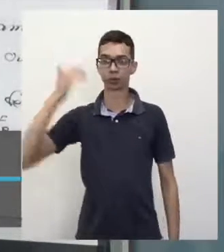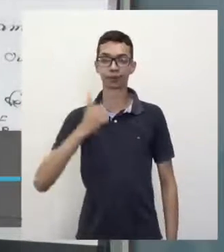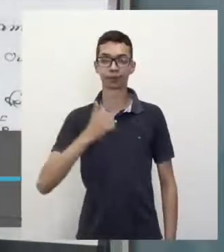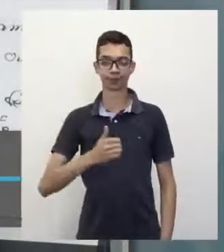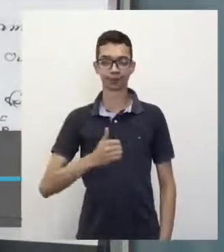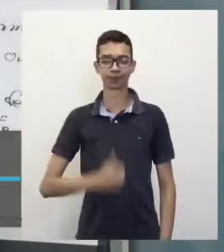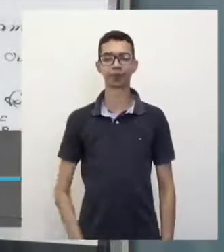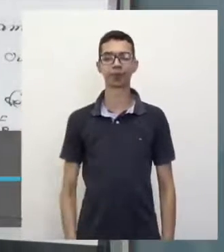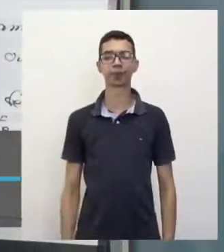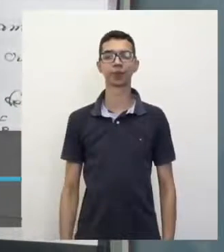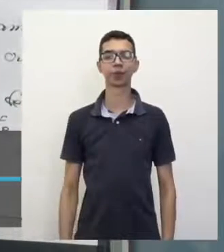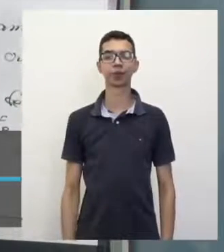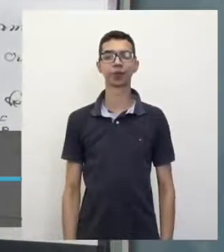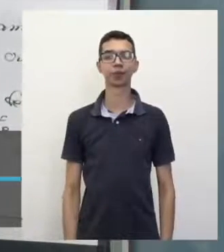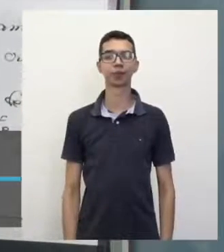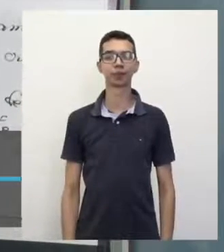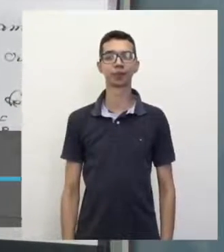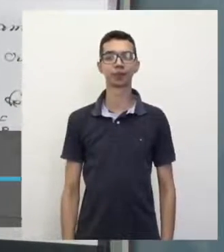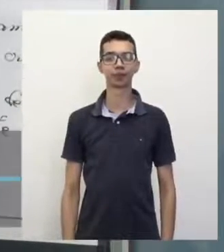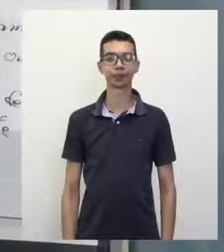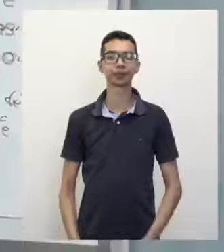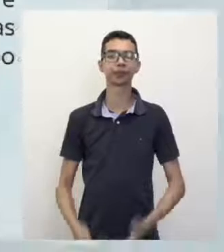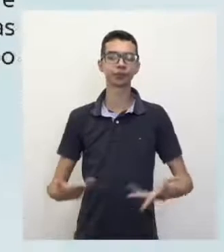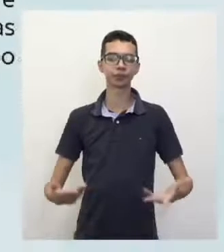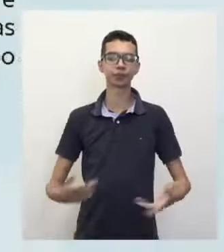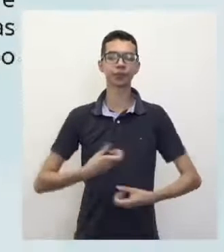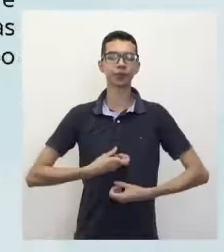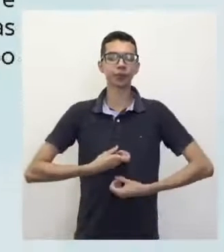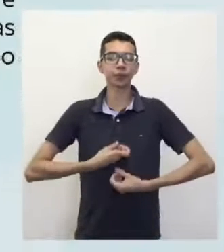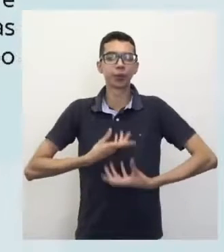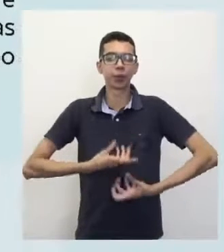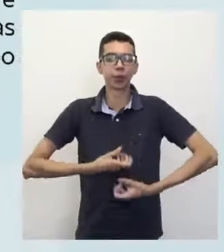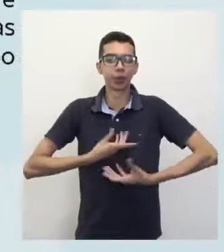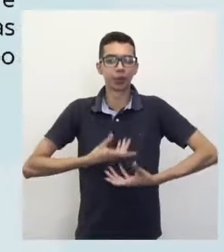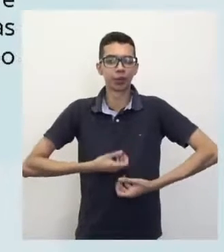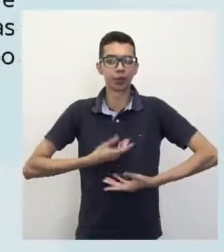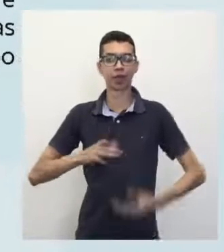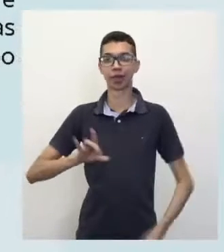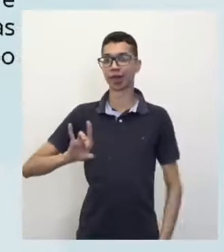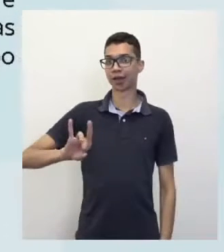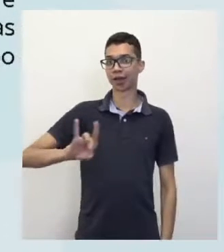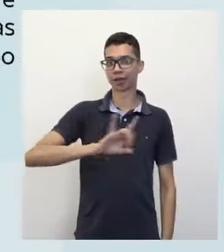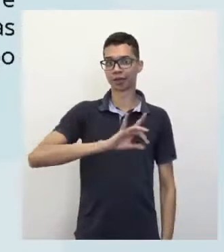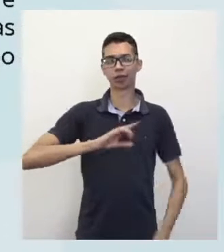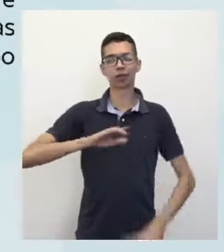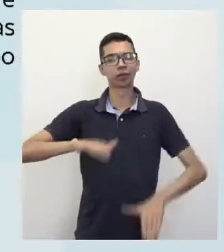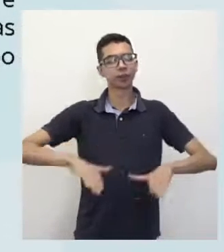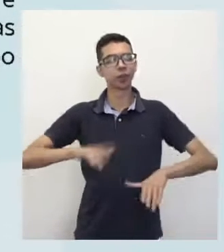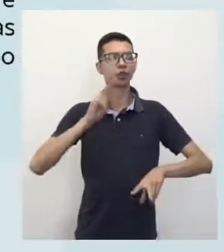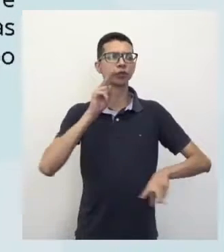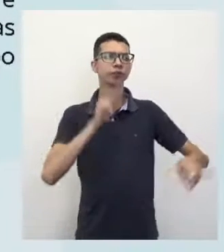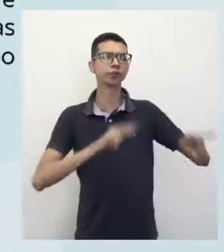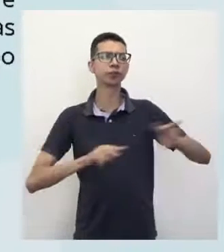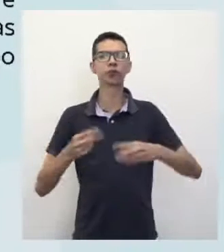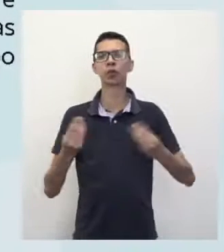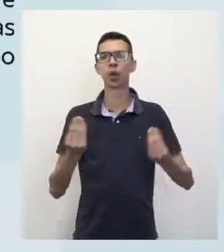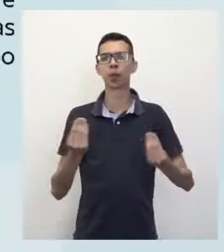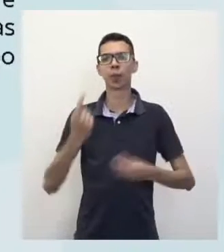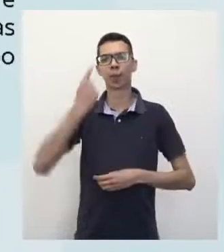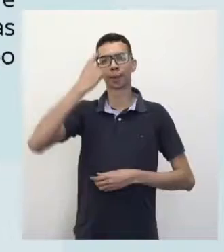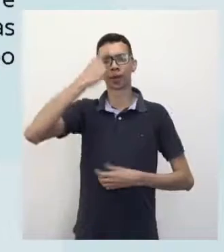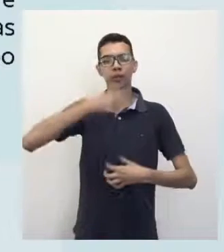Olha só. Então, a poética de cada um influencia o seu modo de ver, sentir, pensar e fazer